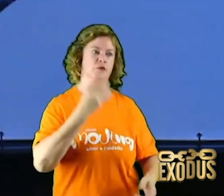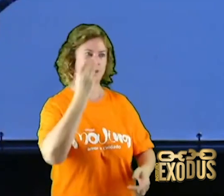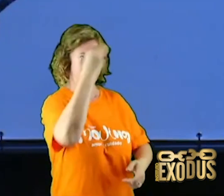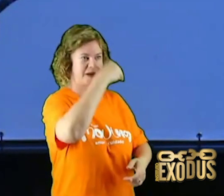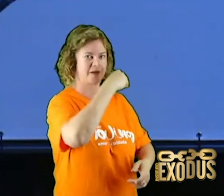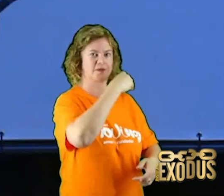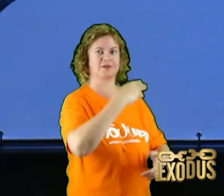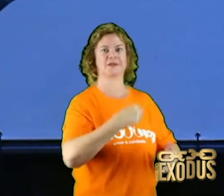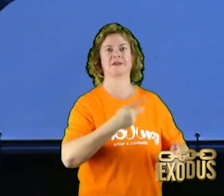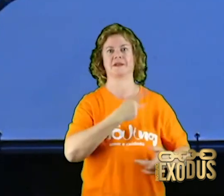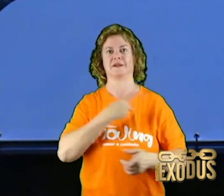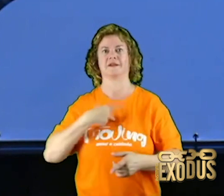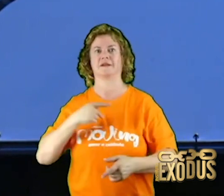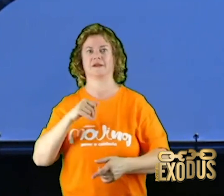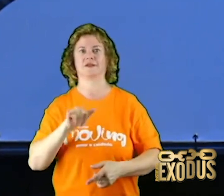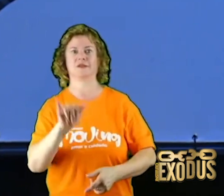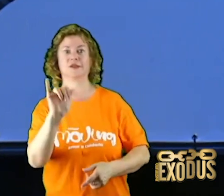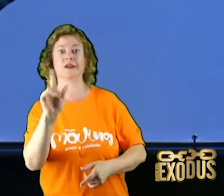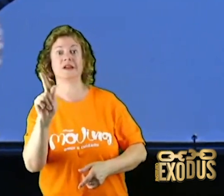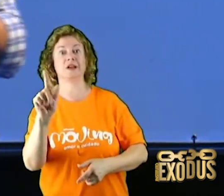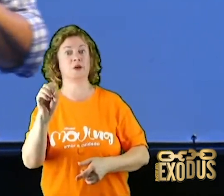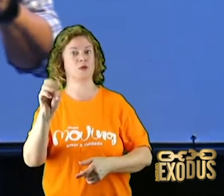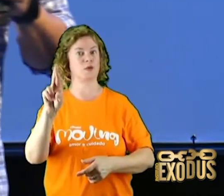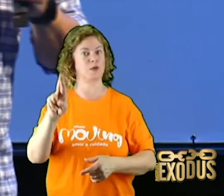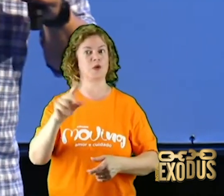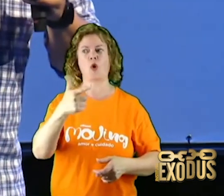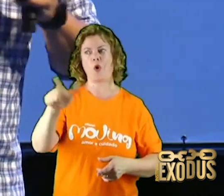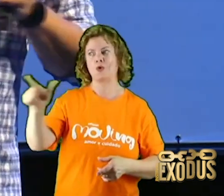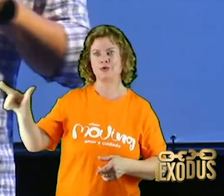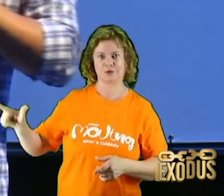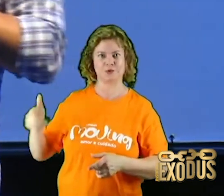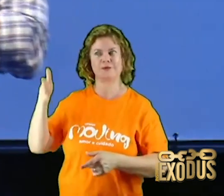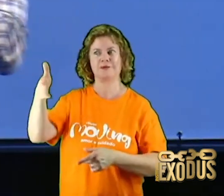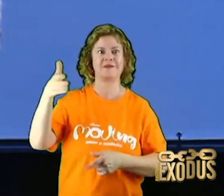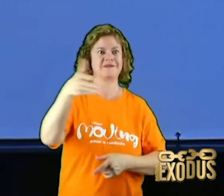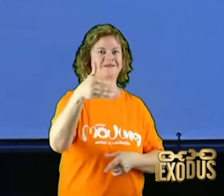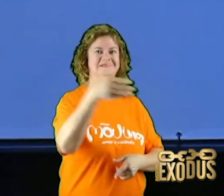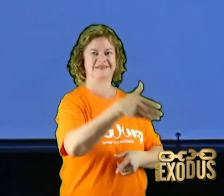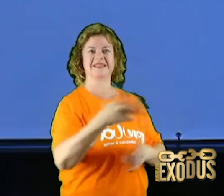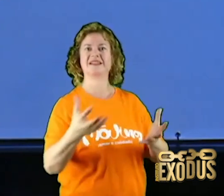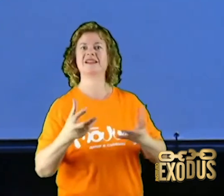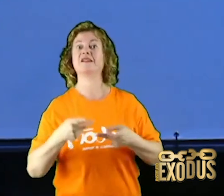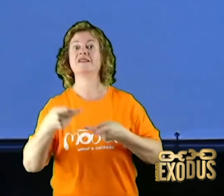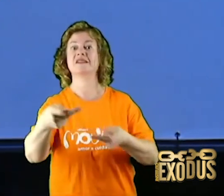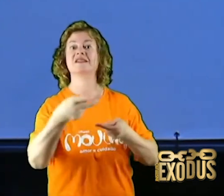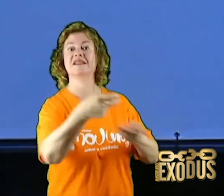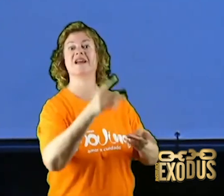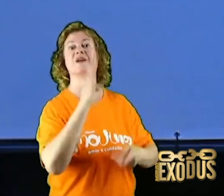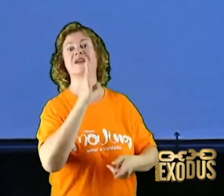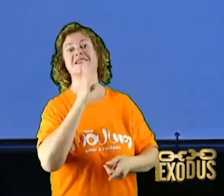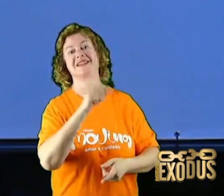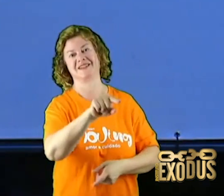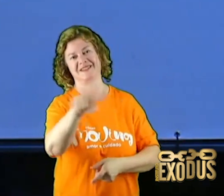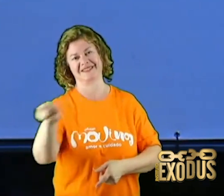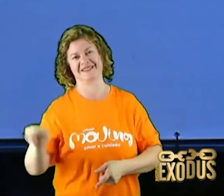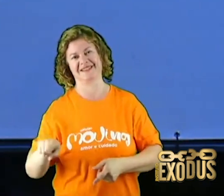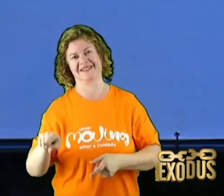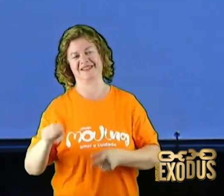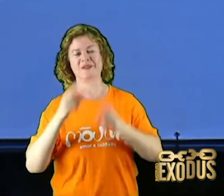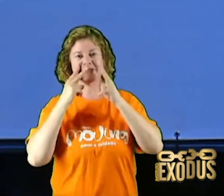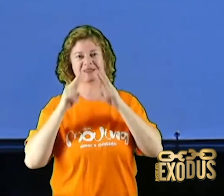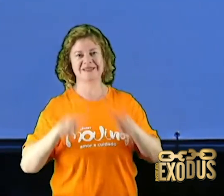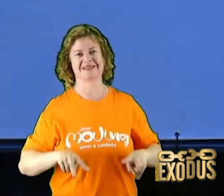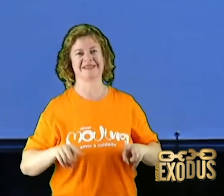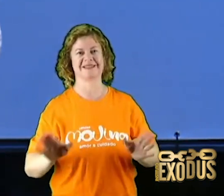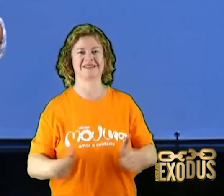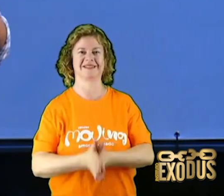vai. E a gente quer visitar e quer conhecer de vocês os testemunhos dos milagres